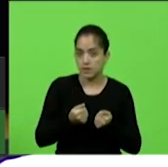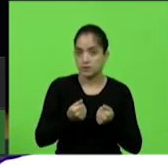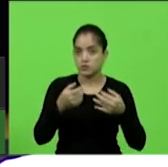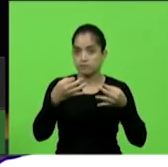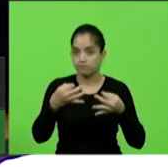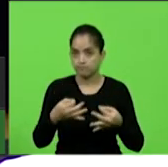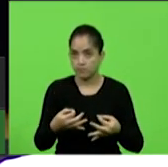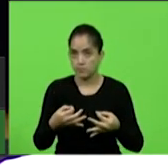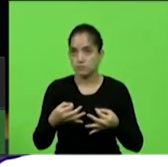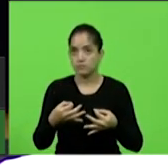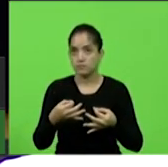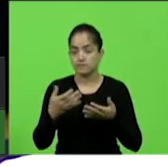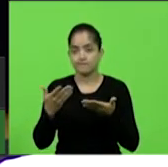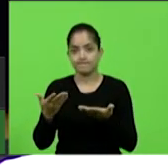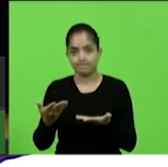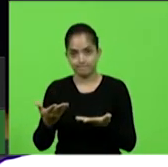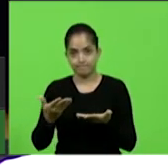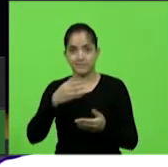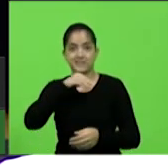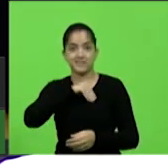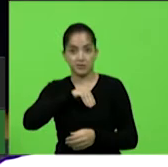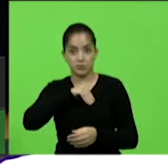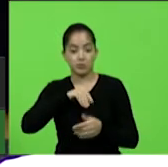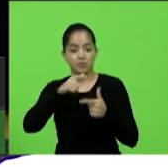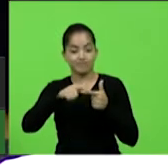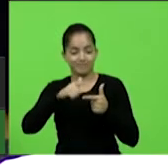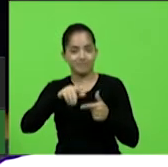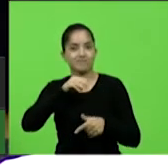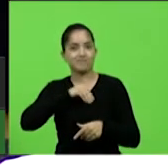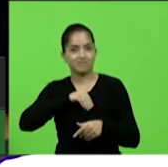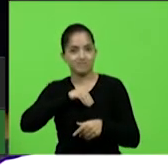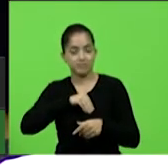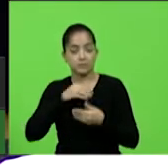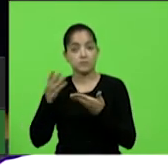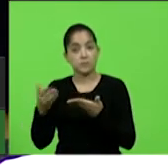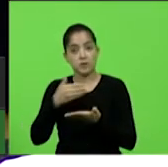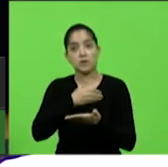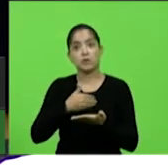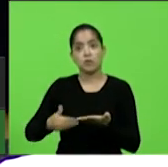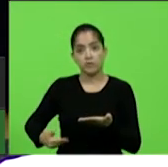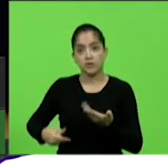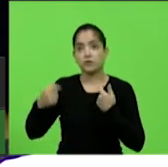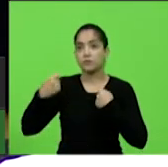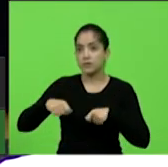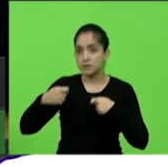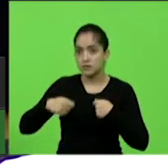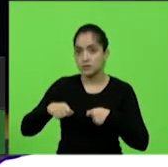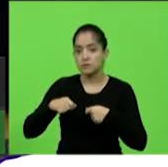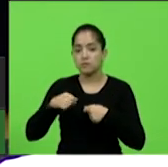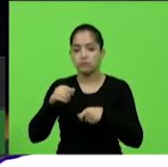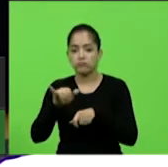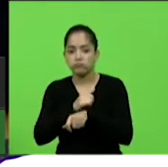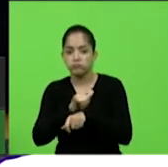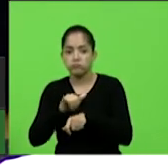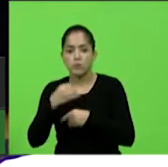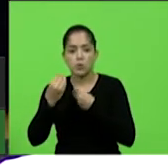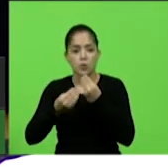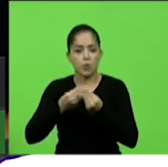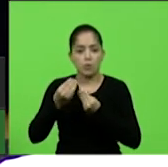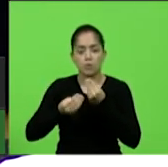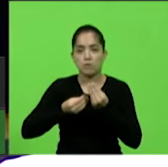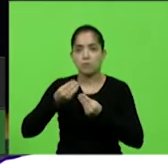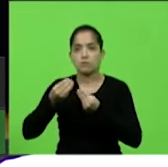o problema está efetivamente na remuneração, o governo tem que encontrar uma alternativa. O governo tem que encontrar